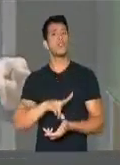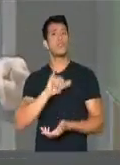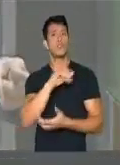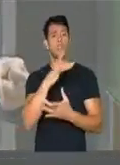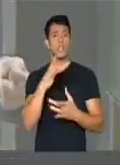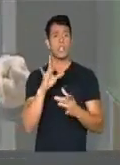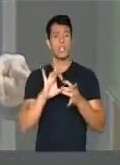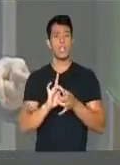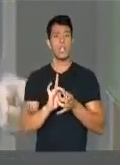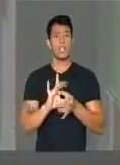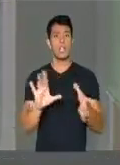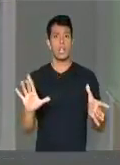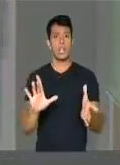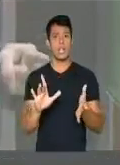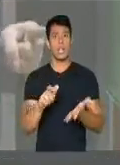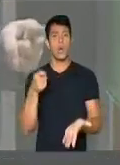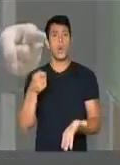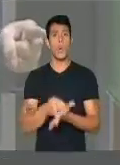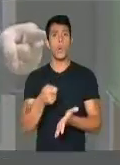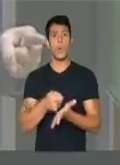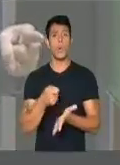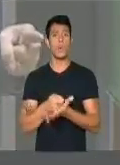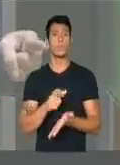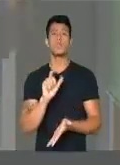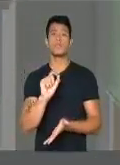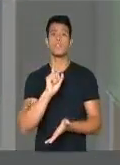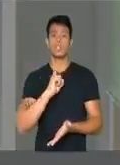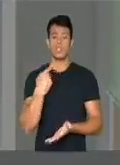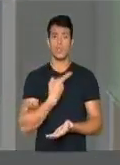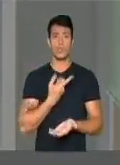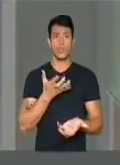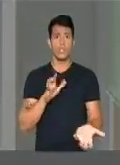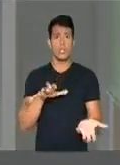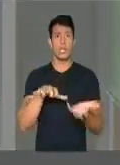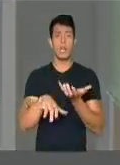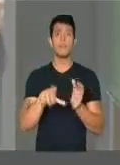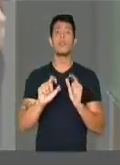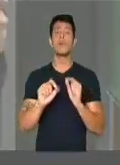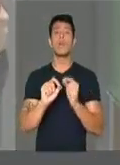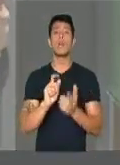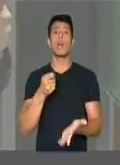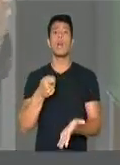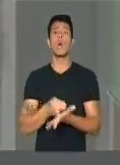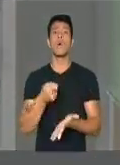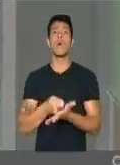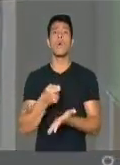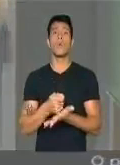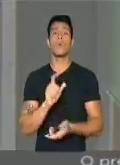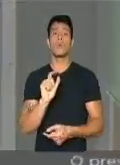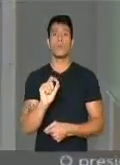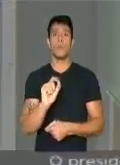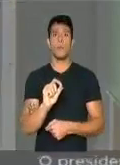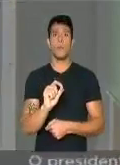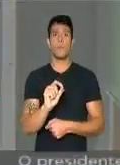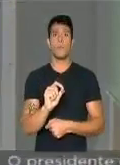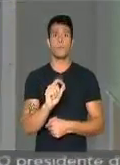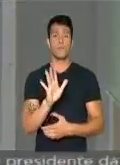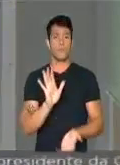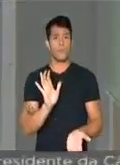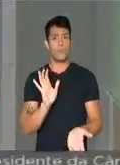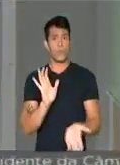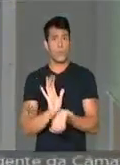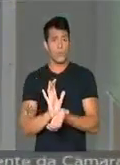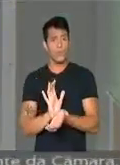autorizar, é obrigação desta Câmara, autorizar o Supremo Tribunal Federal